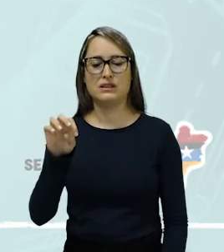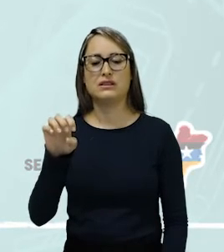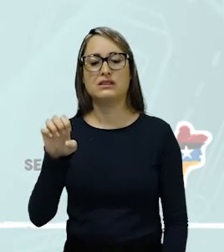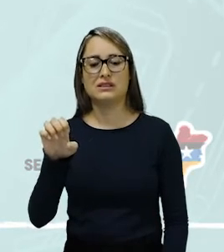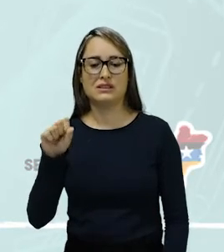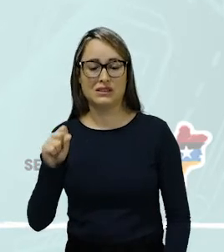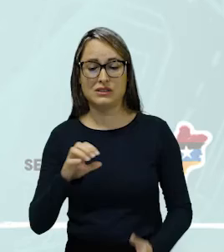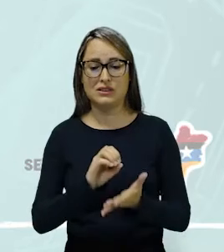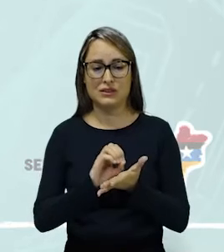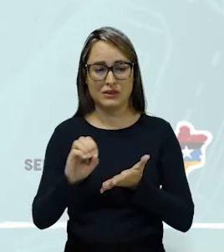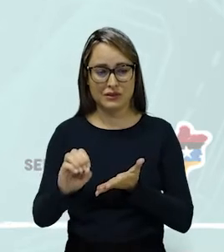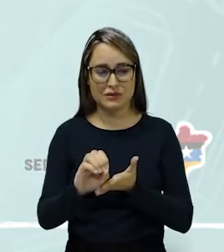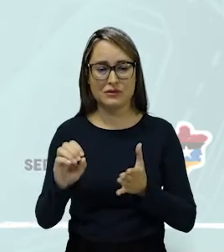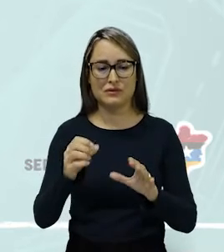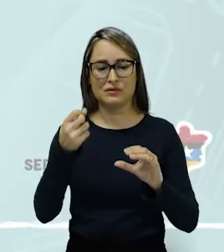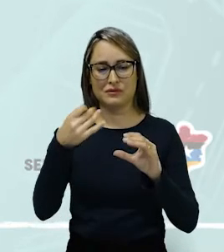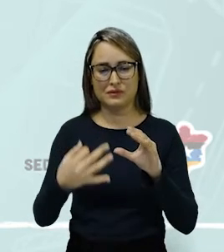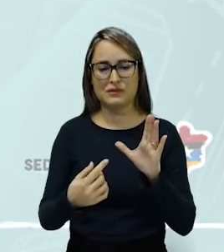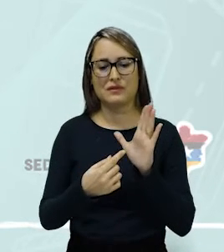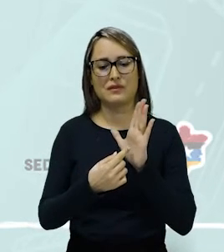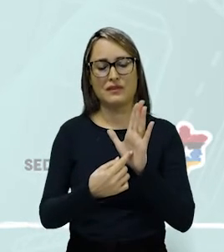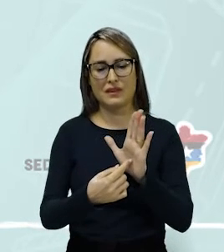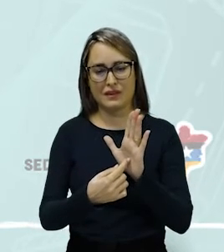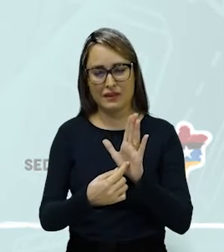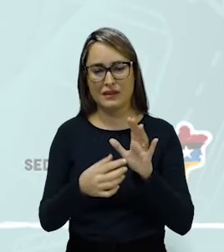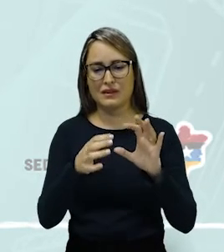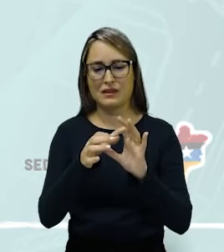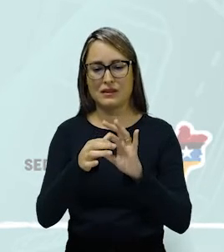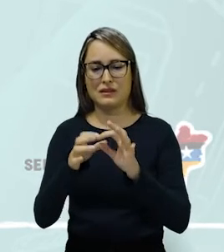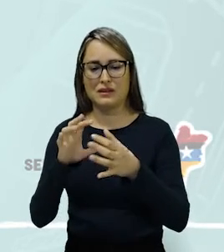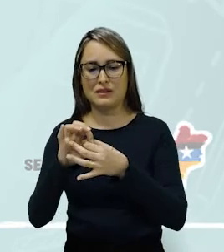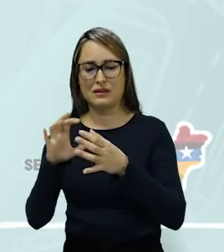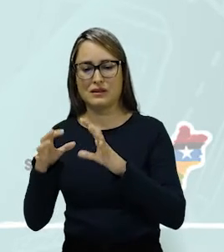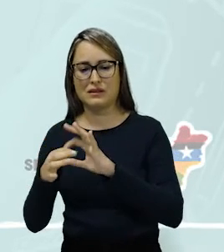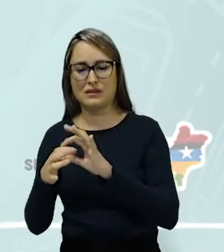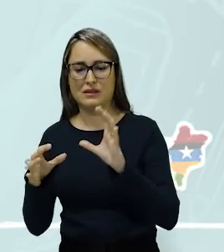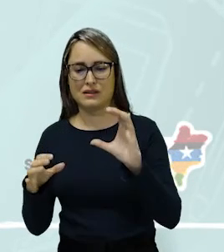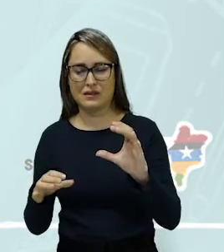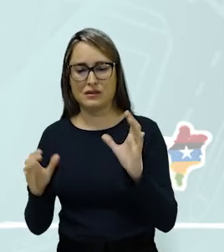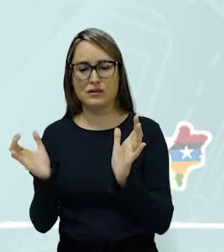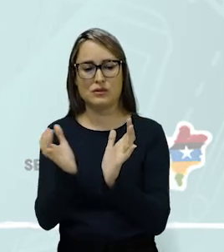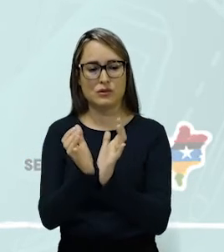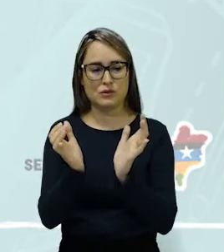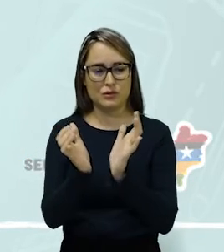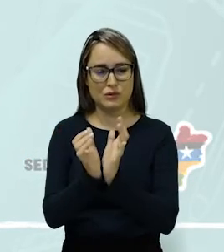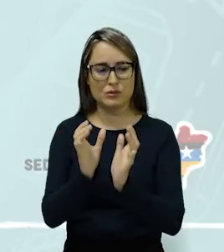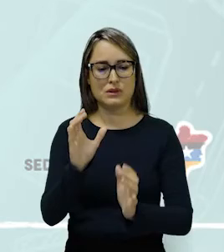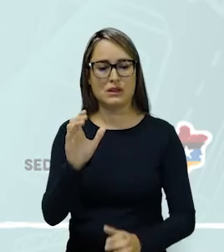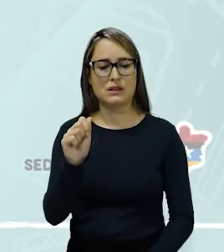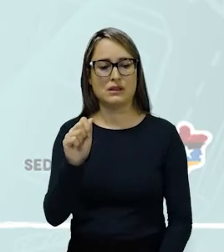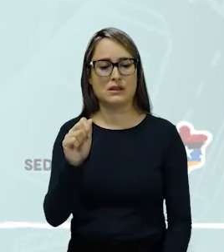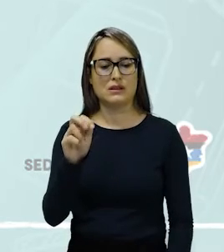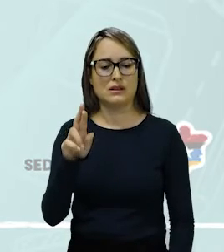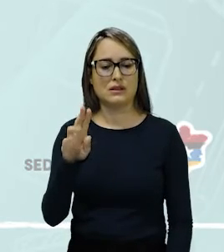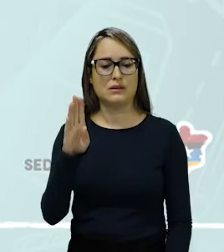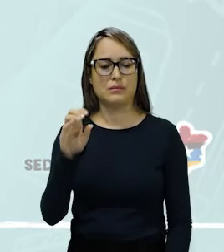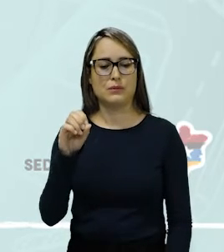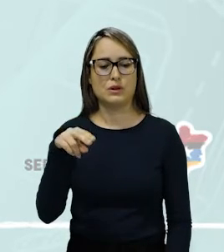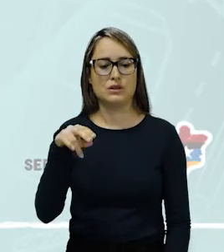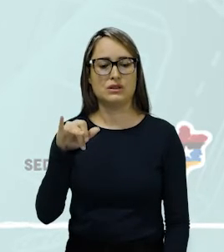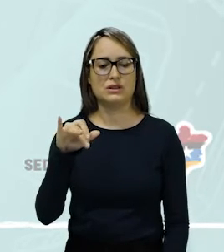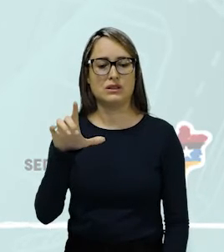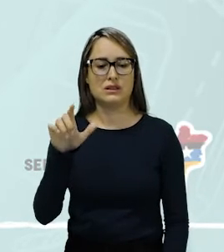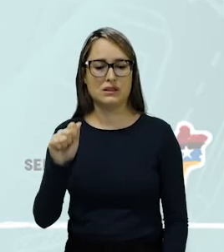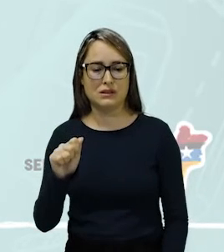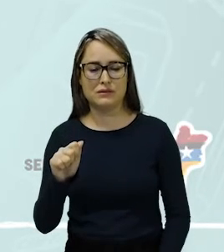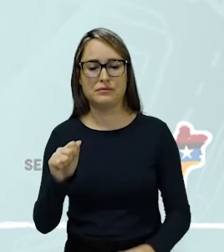cadeia carbônica o grupo funcional carbonila, com seu carbono secundário. Considerando a cetona